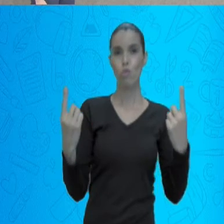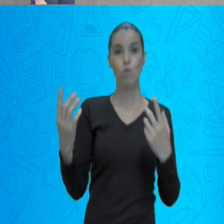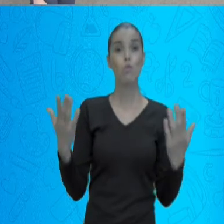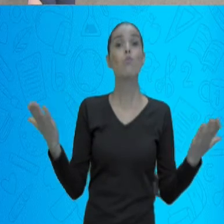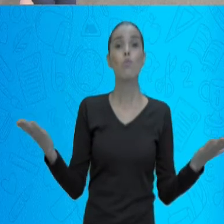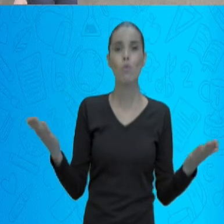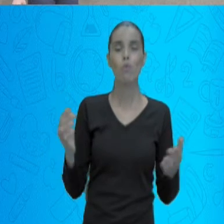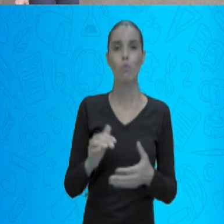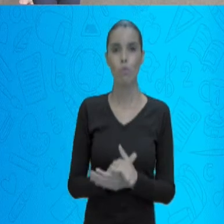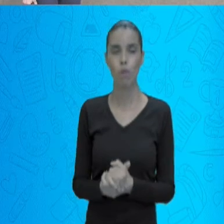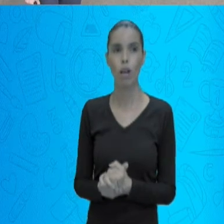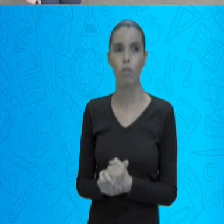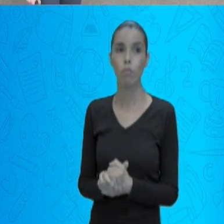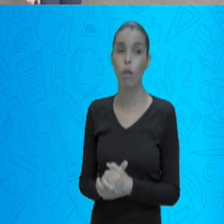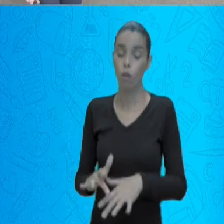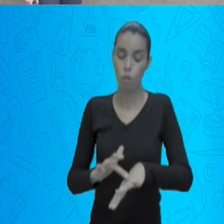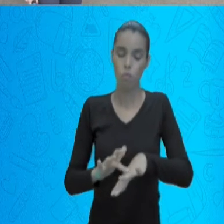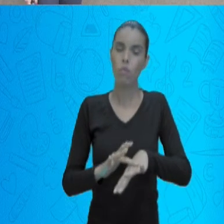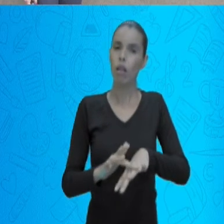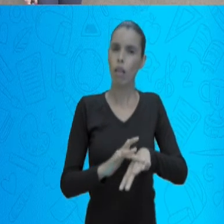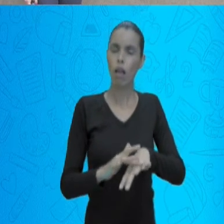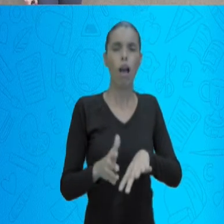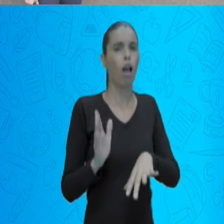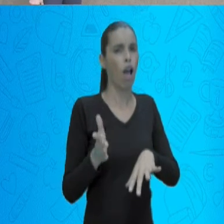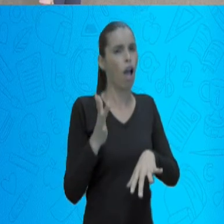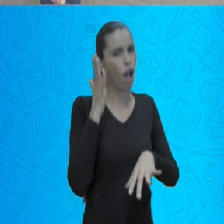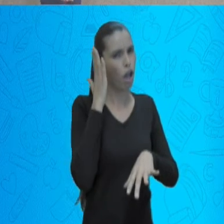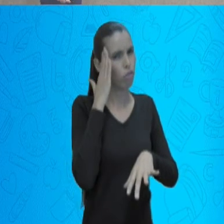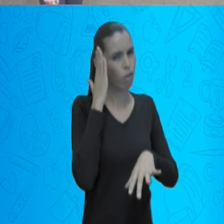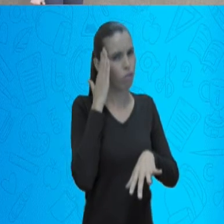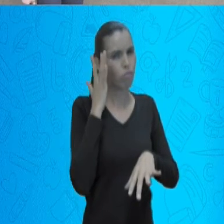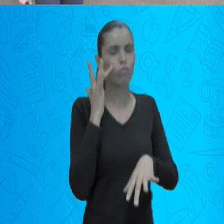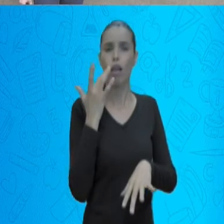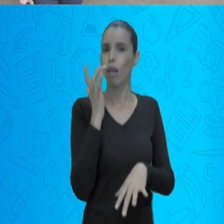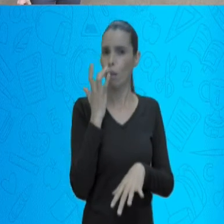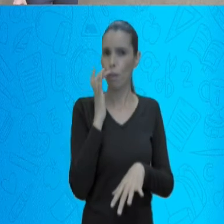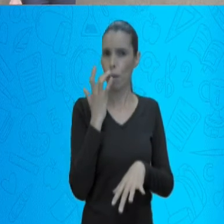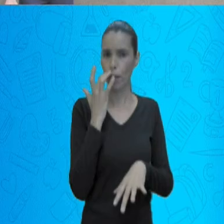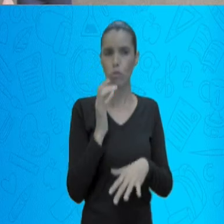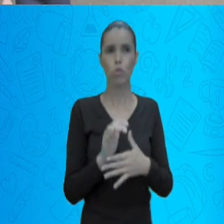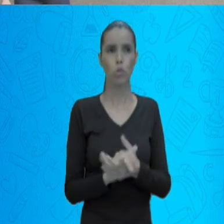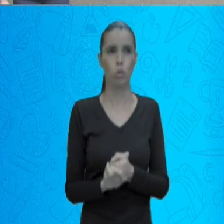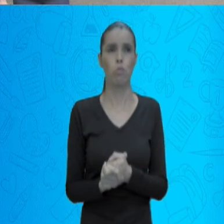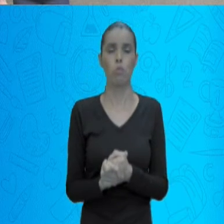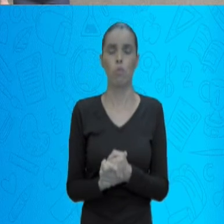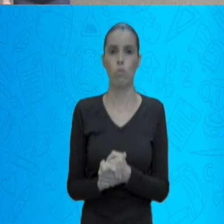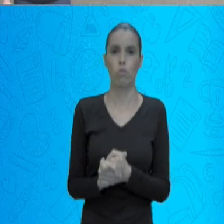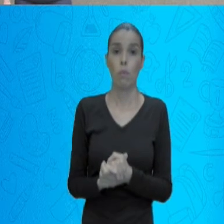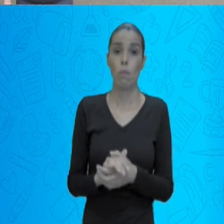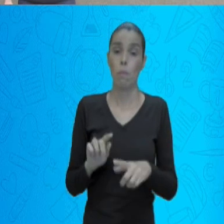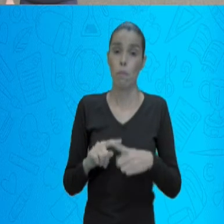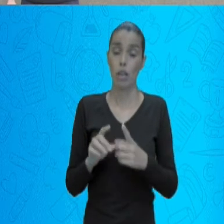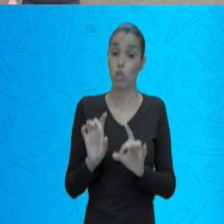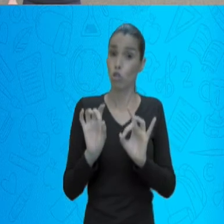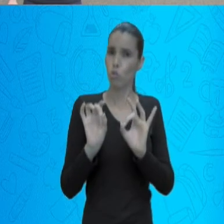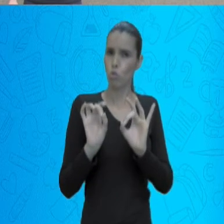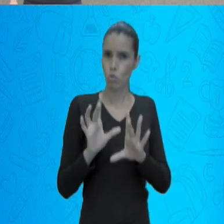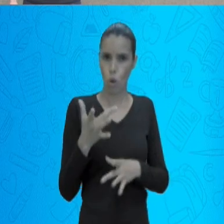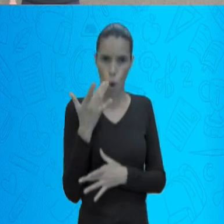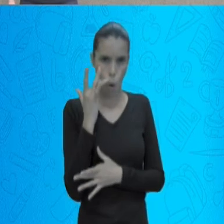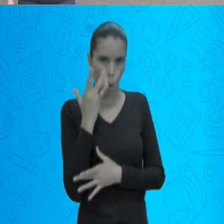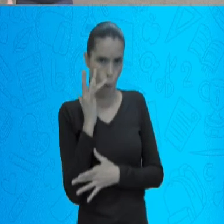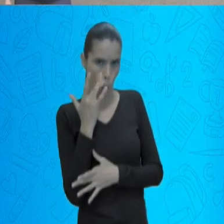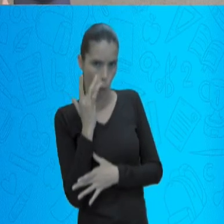de ouro, mas é uma mistura homogênea. Aqui é uma liga, não tem só ouro, tem